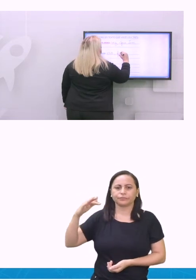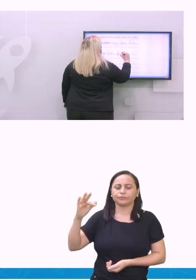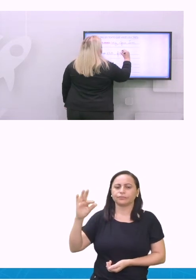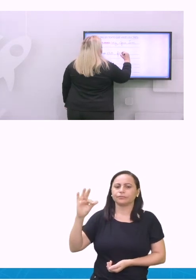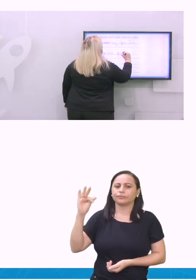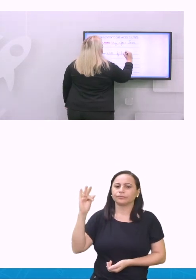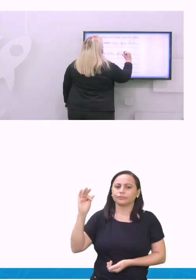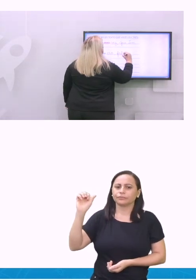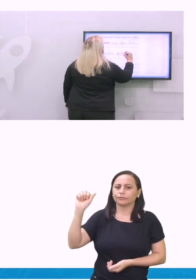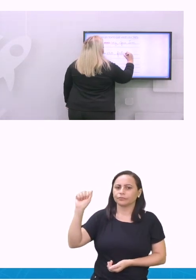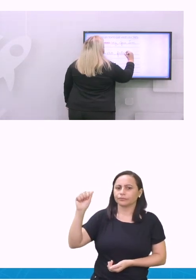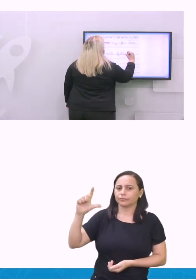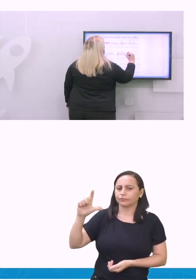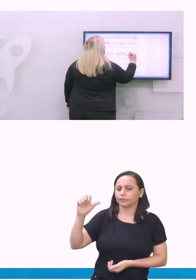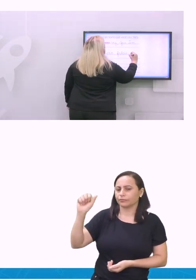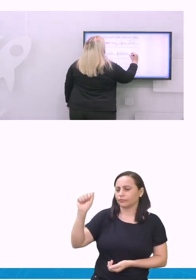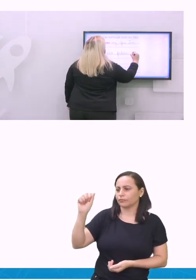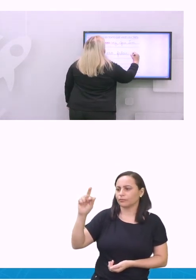falar